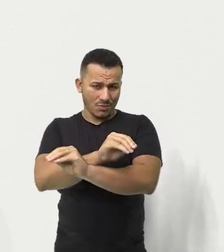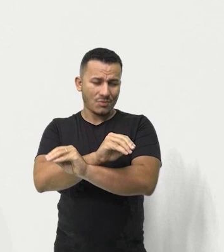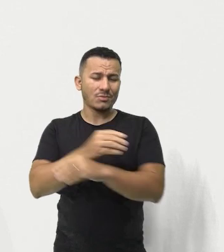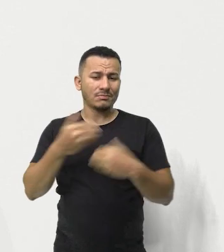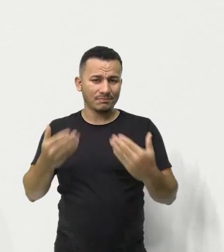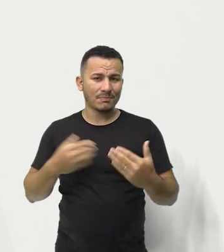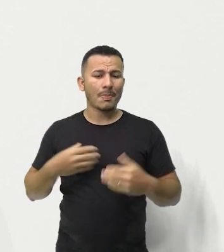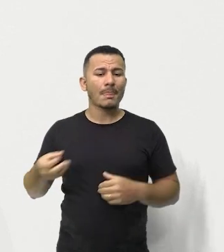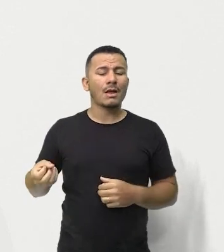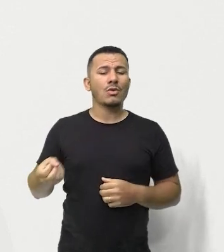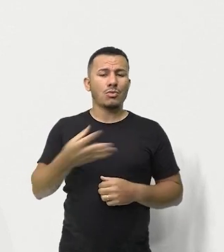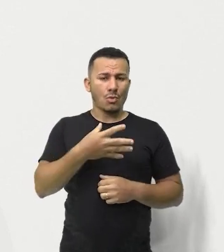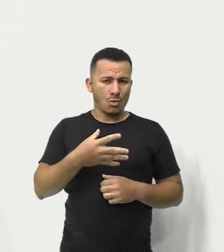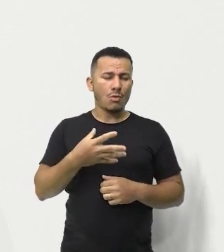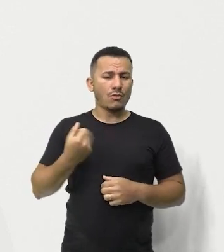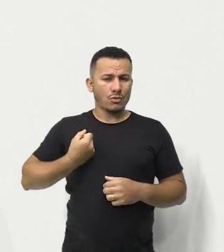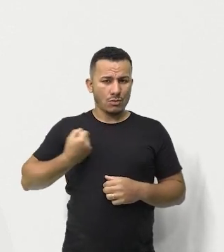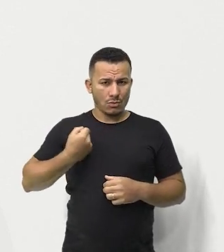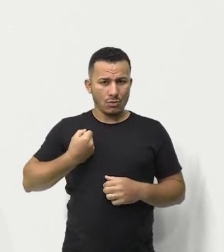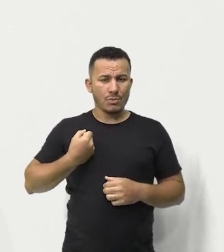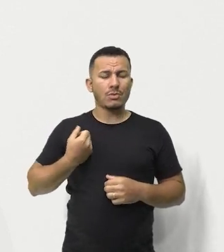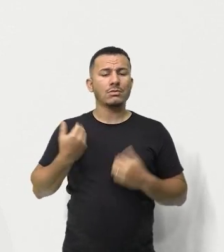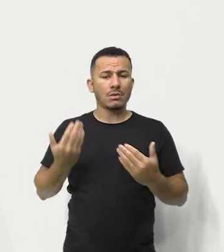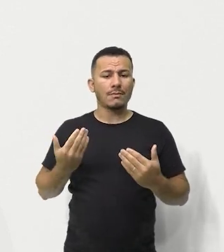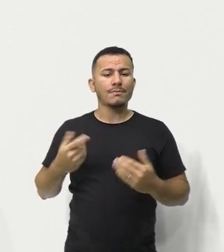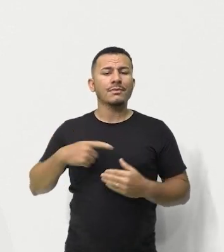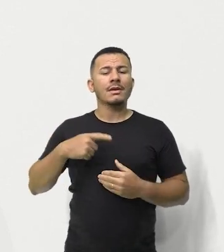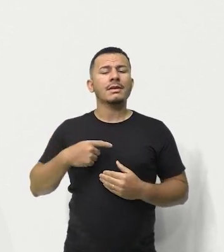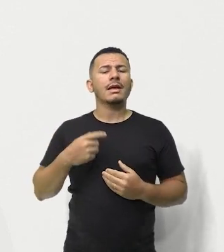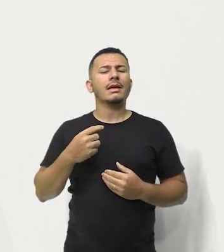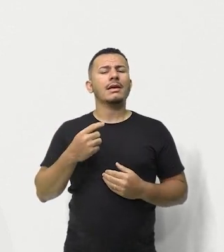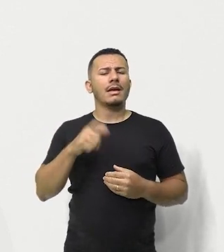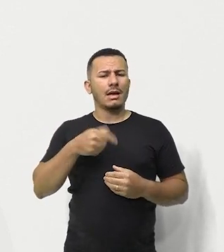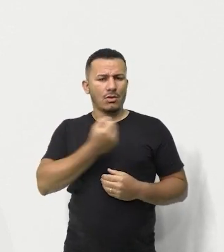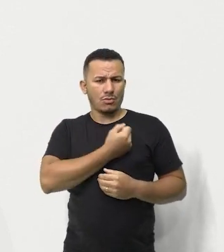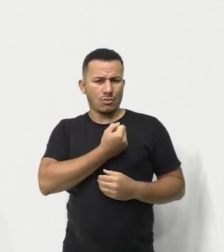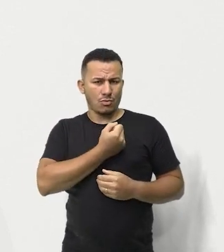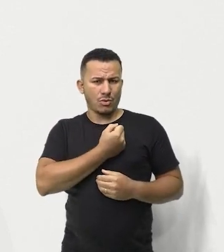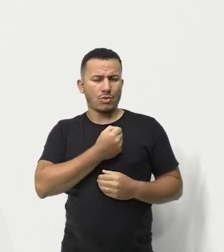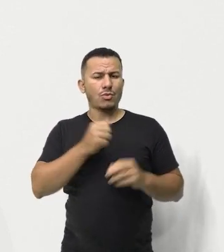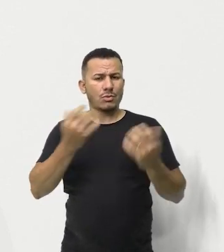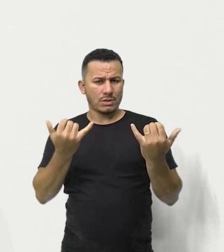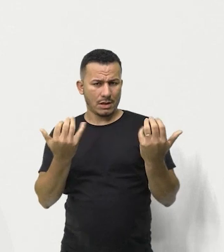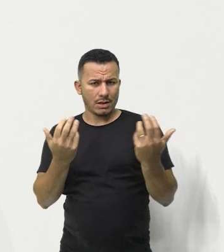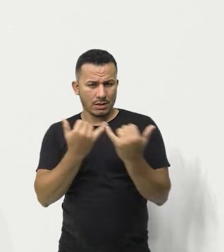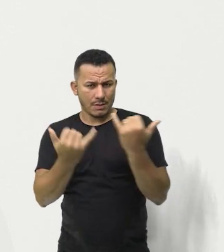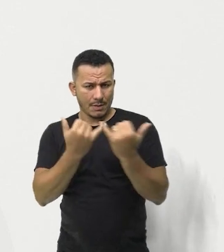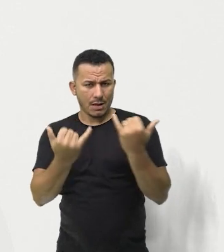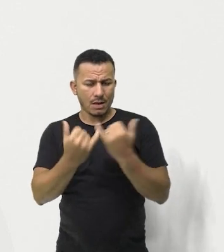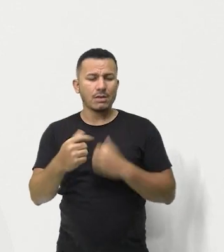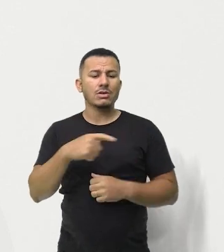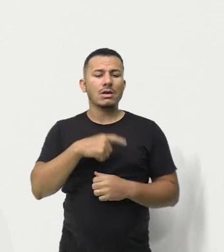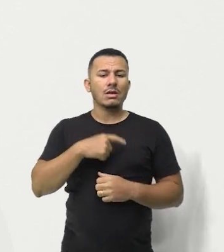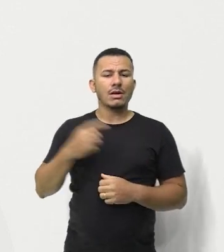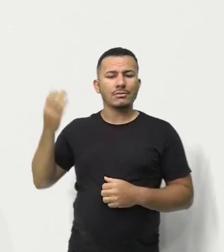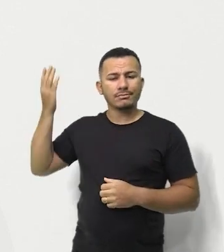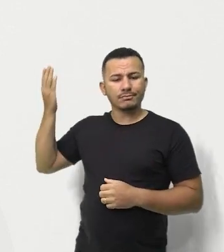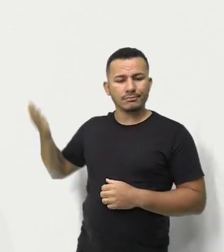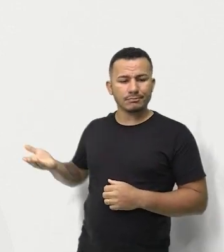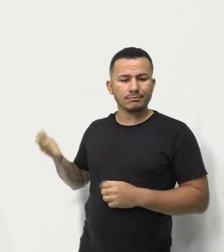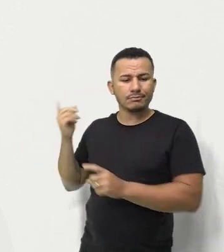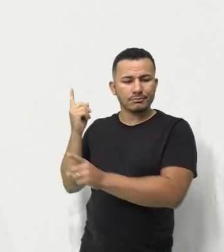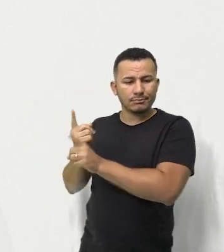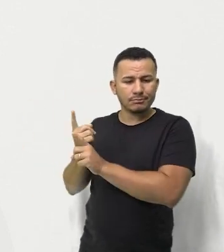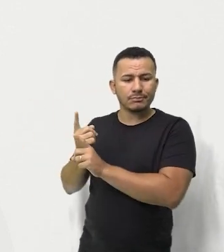para o primeiro membro e o 15 passou para o segundo. Temos, então, novos membros. Agora, termos